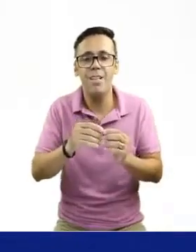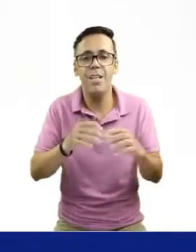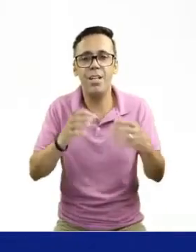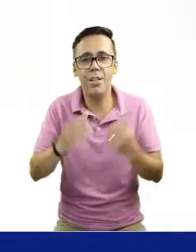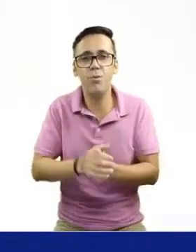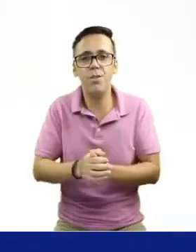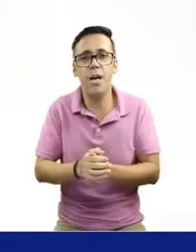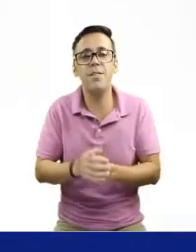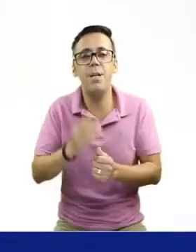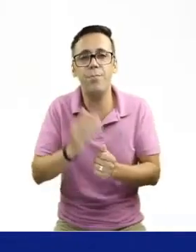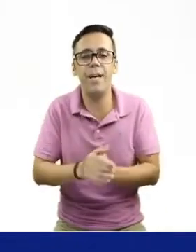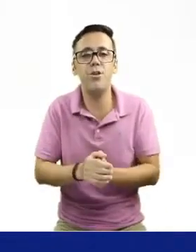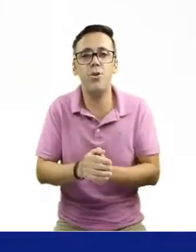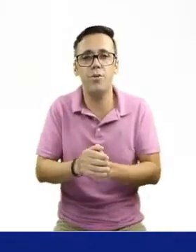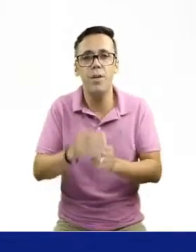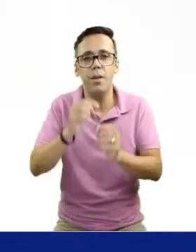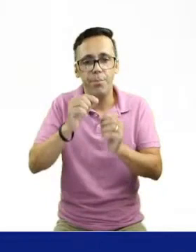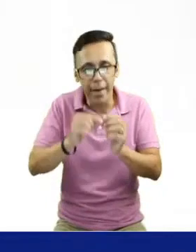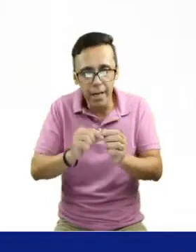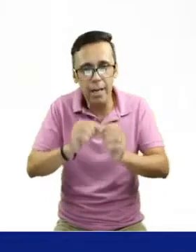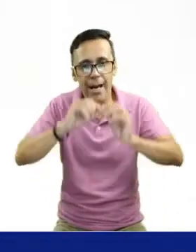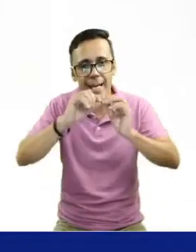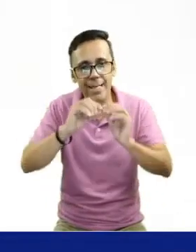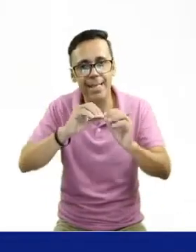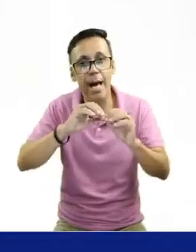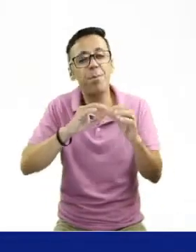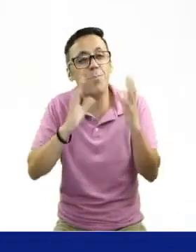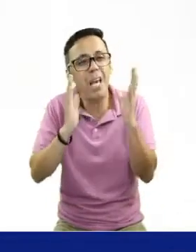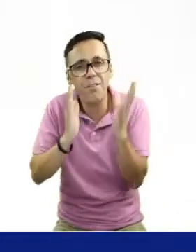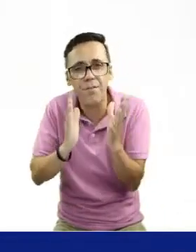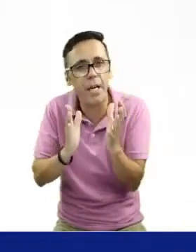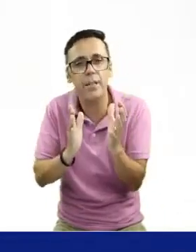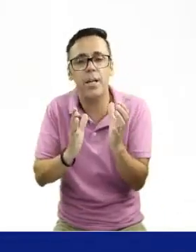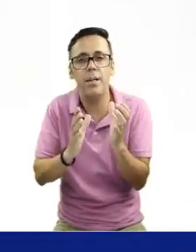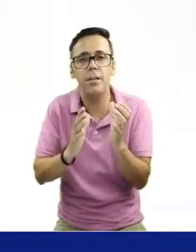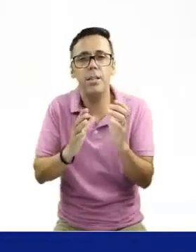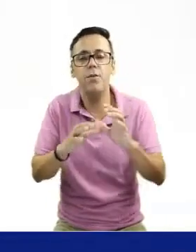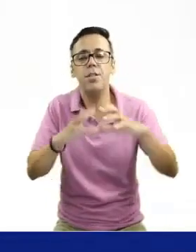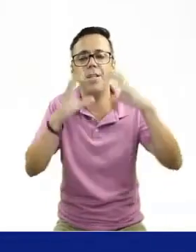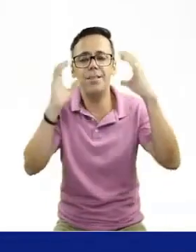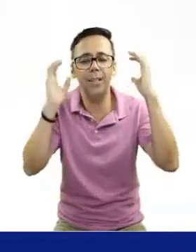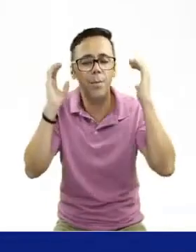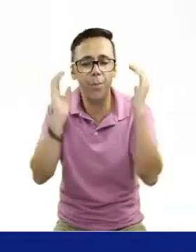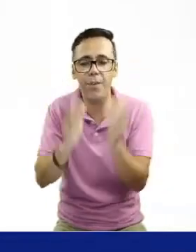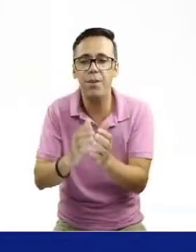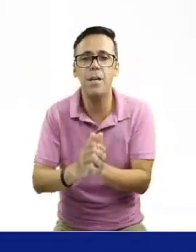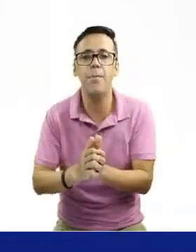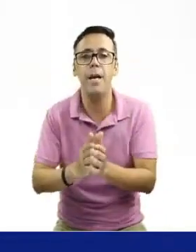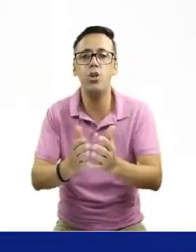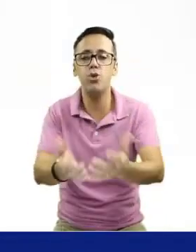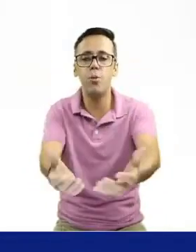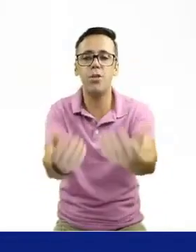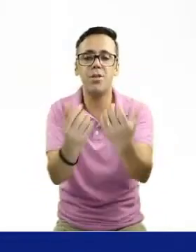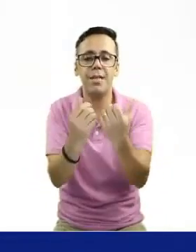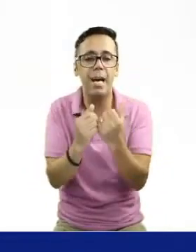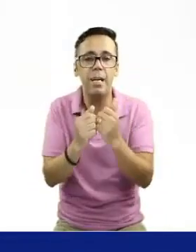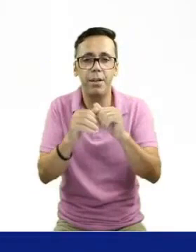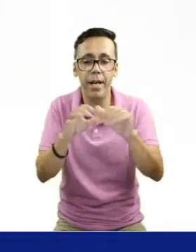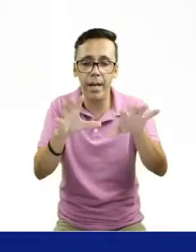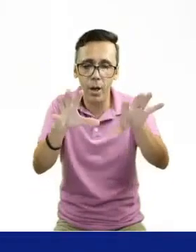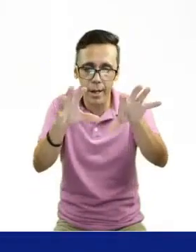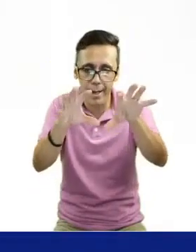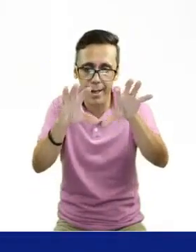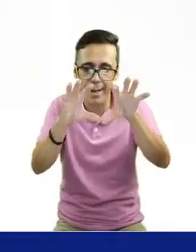descanso ele tem um descanso e ele pega de novo pega aquela sinapi perfeita que você vai entender perfeitamente só